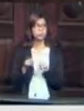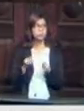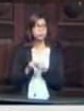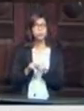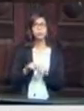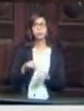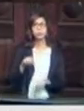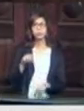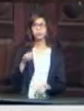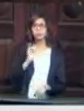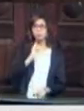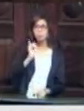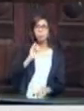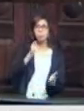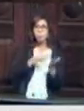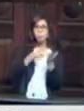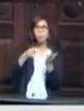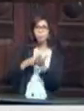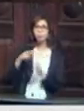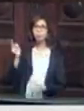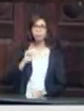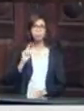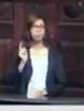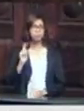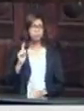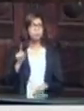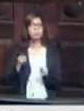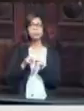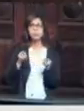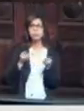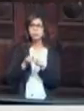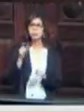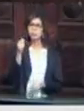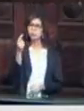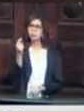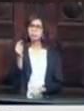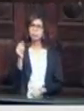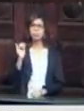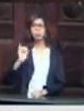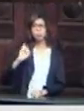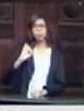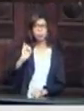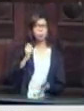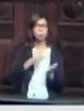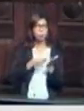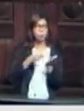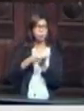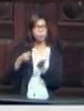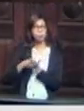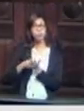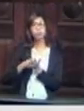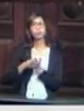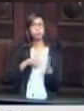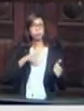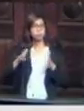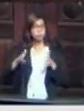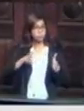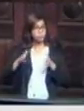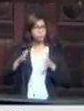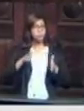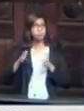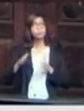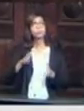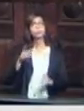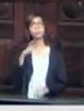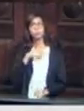a todas as dispensas tributárias dadas num determinado período, cujo volume, em termos